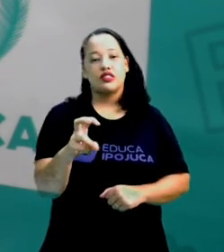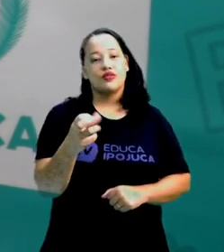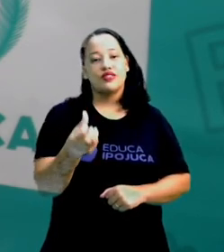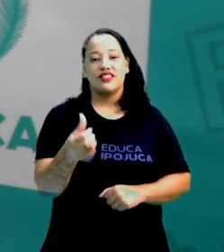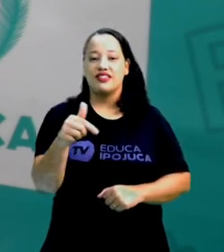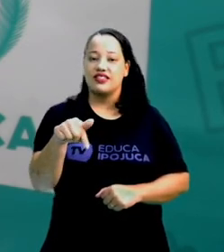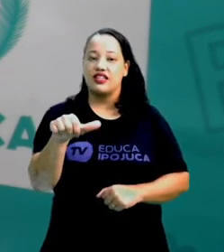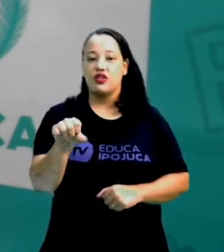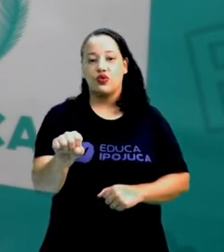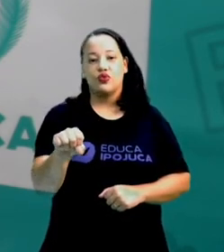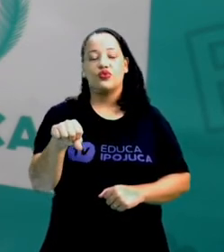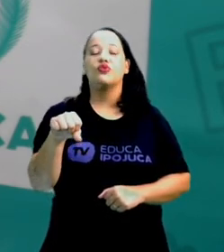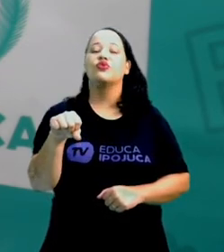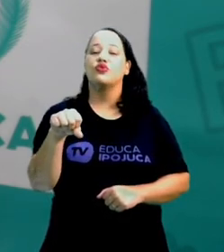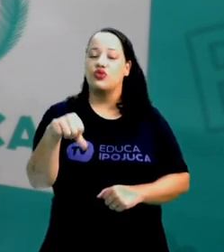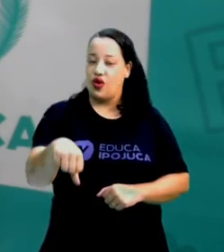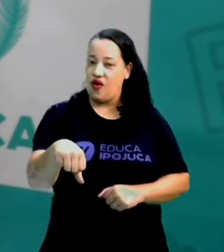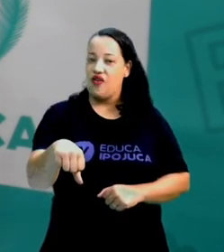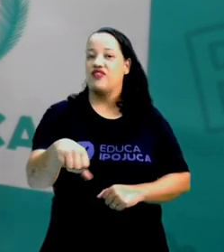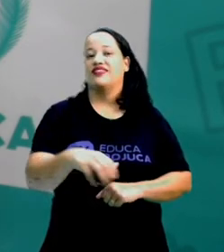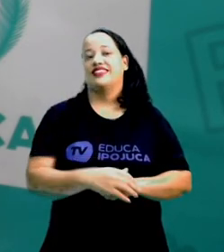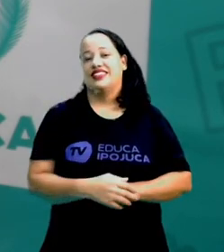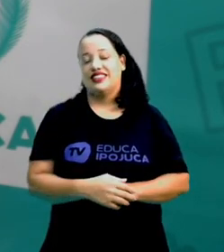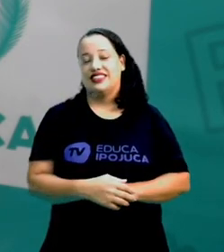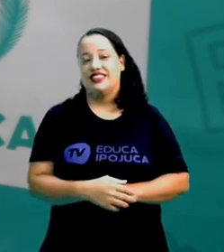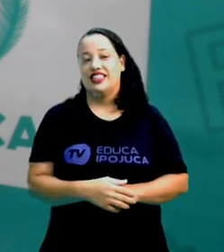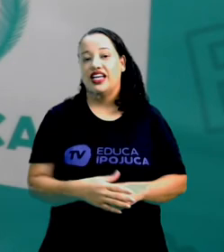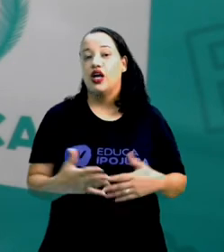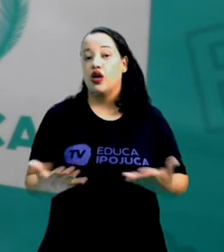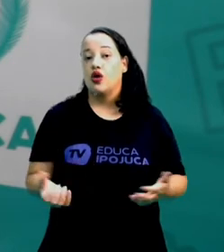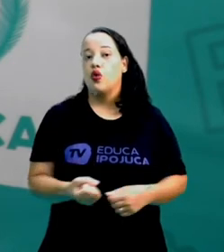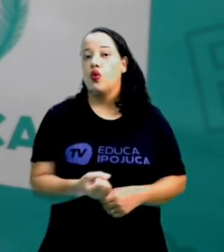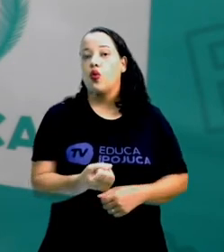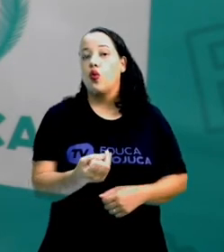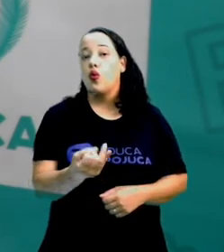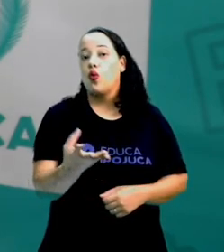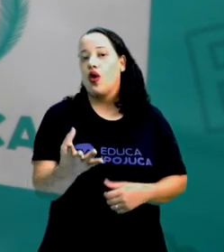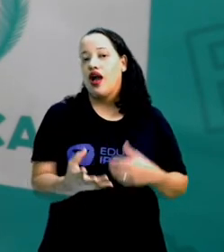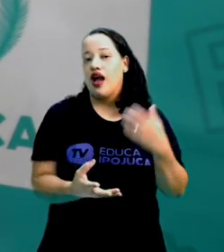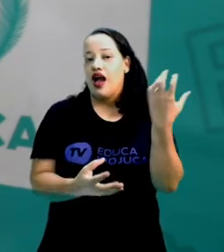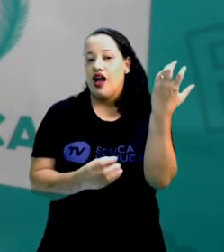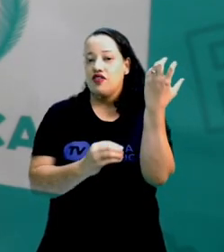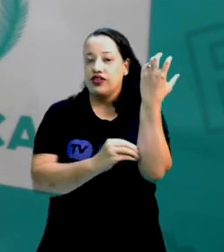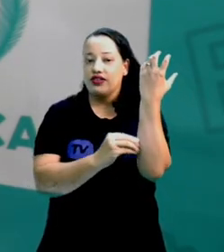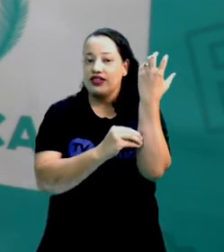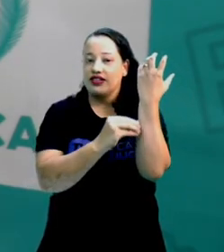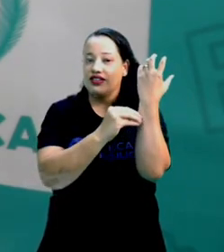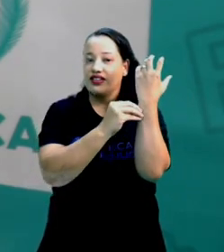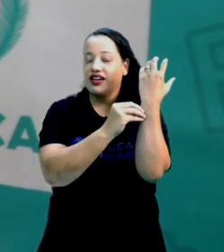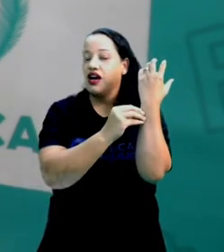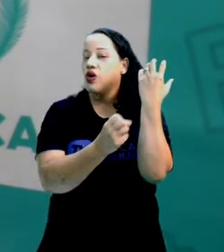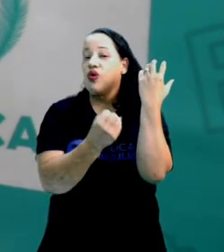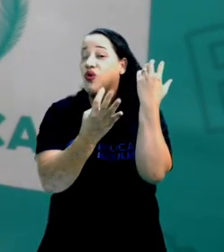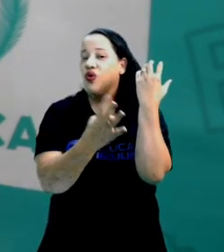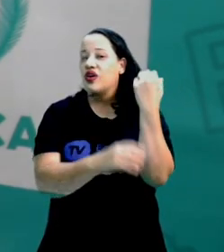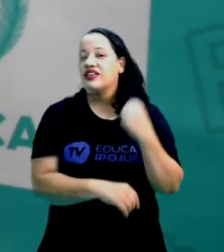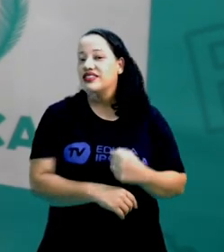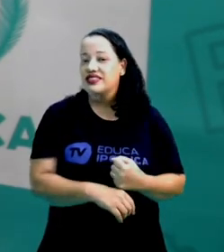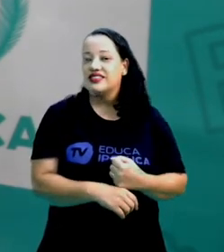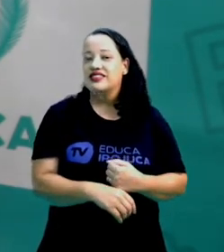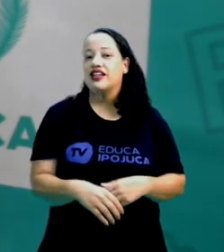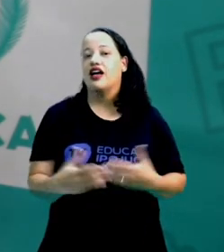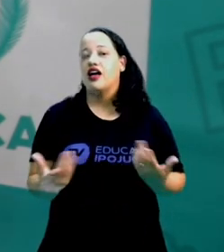cinco, seis, sete, oito, nove. E quantas jabuticaba? Vamos contar